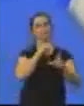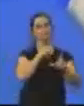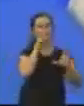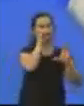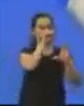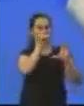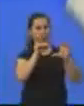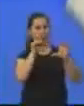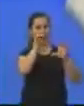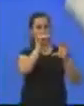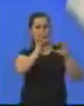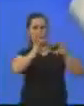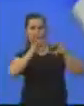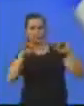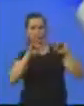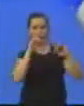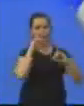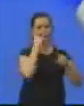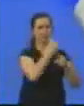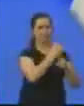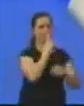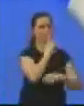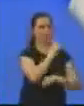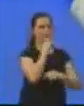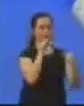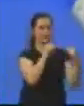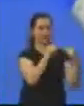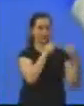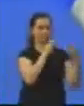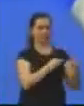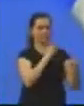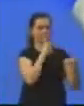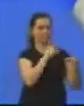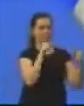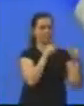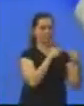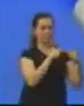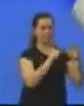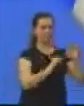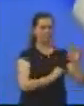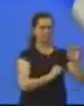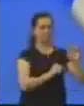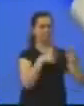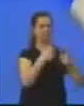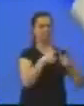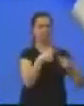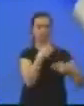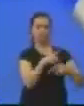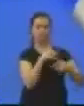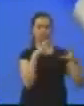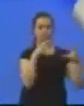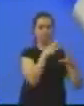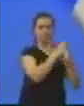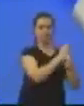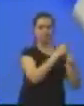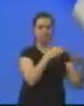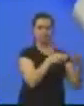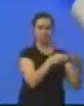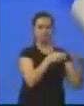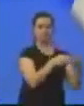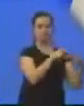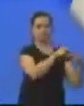que estão fora? Vamos ver qual é a resposta correta? Resposta correta, alternativa E, isto é, conjunto formado